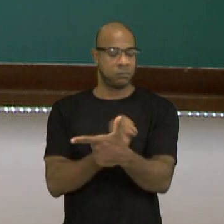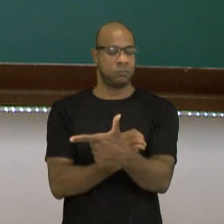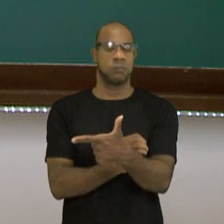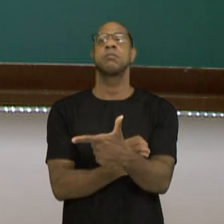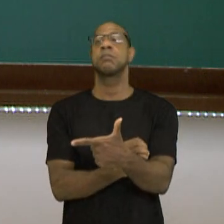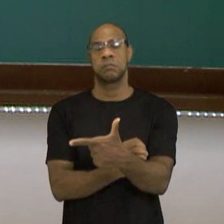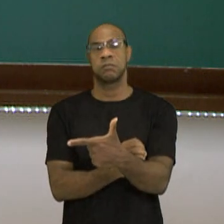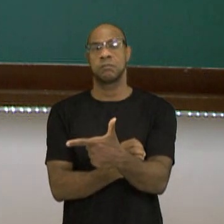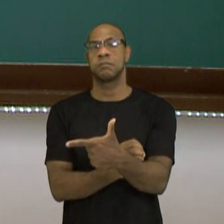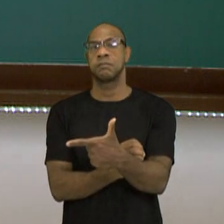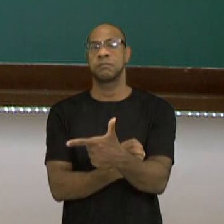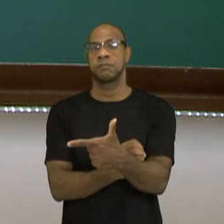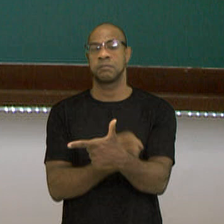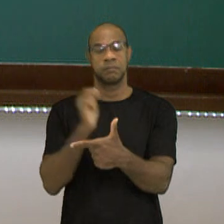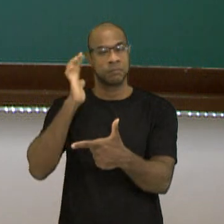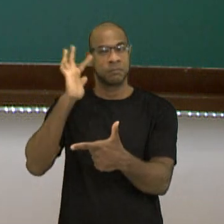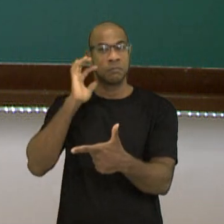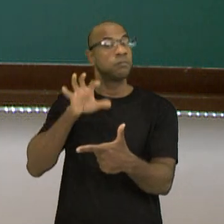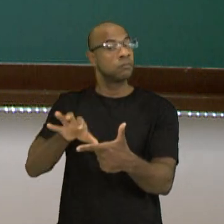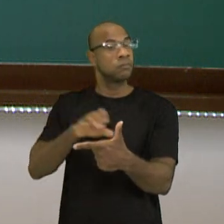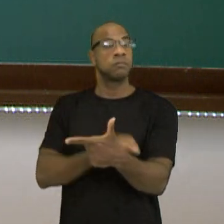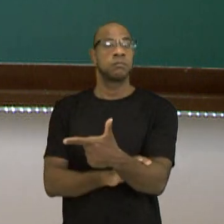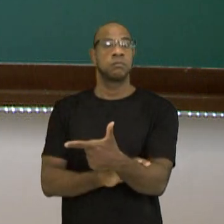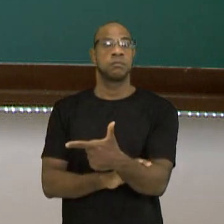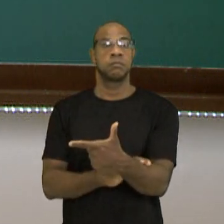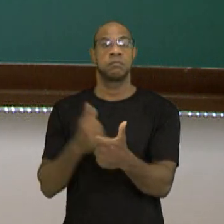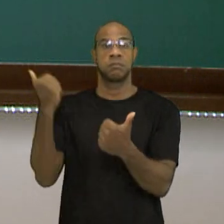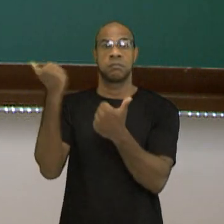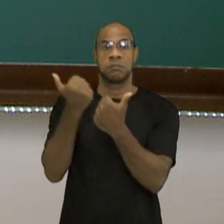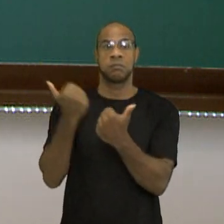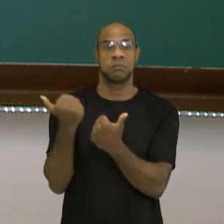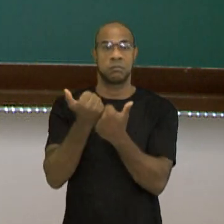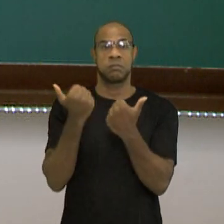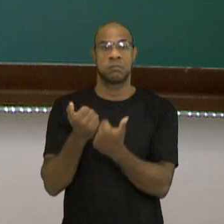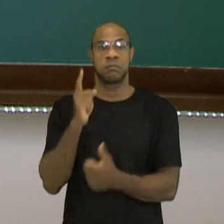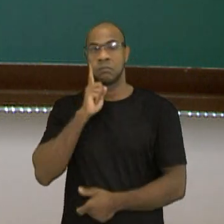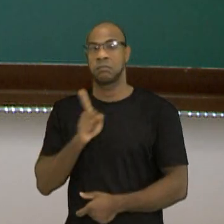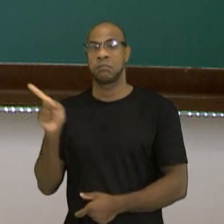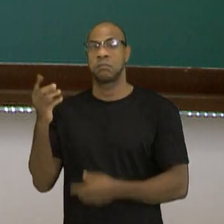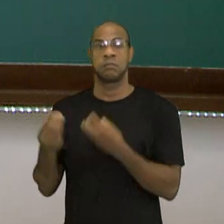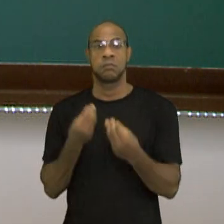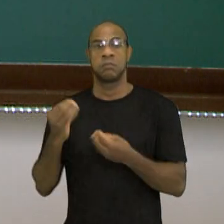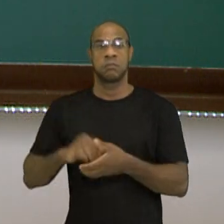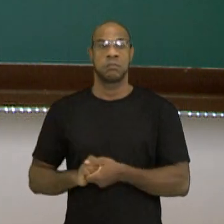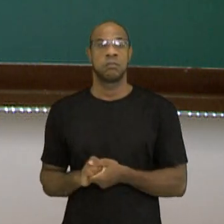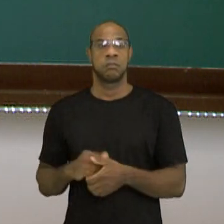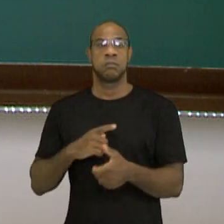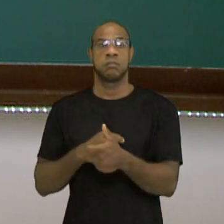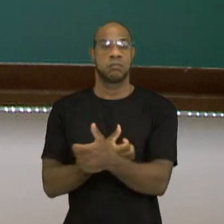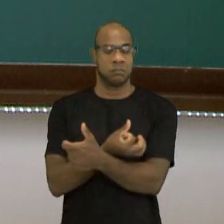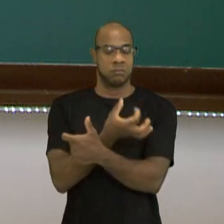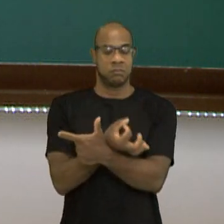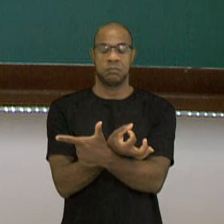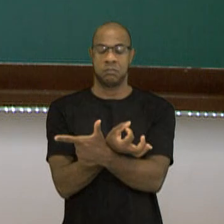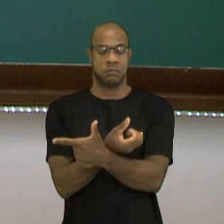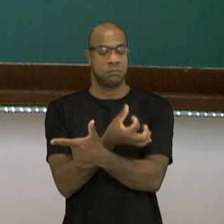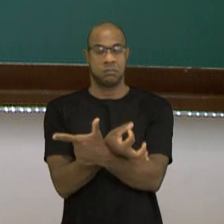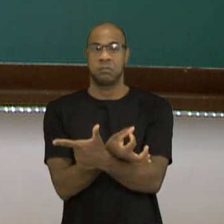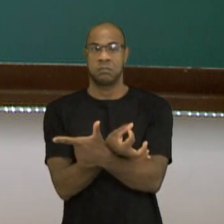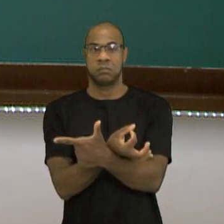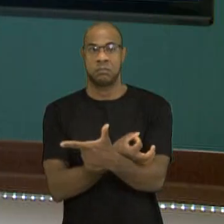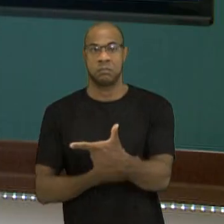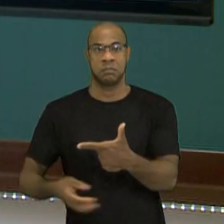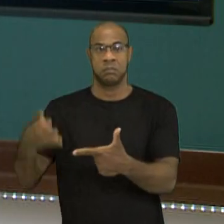divisão exata, certo? Então, substituindo esses valores aqui, eu vou ter o quê? 60 é o meu